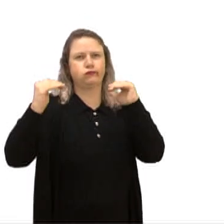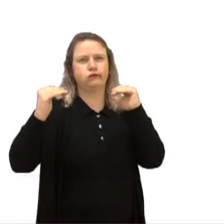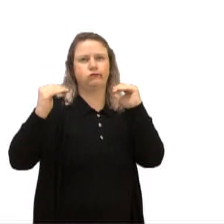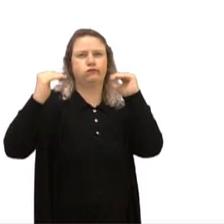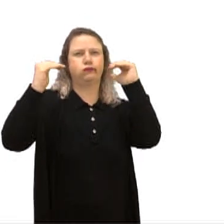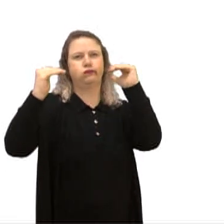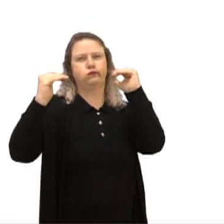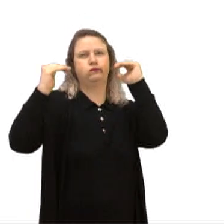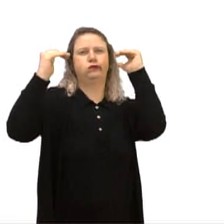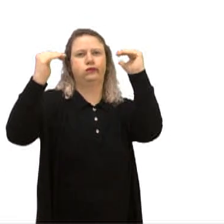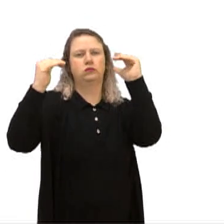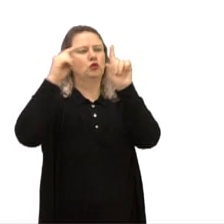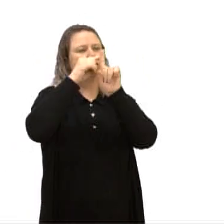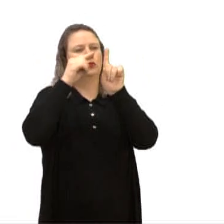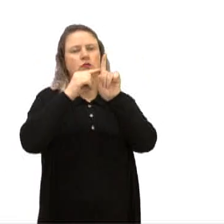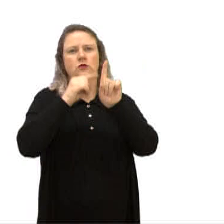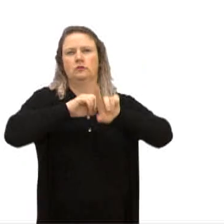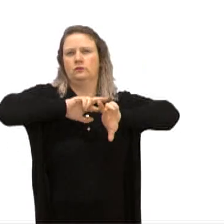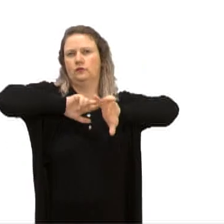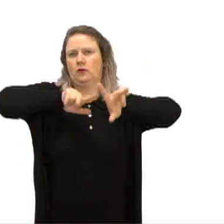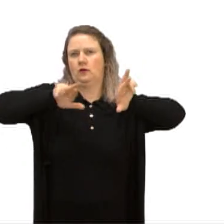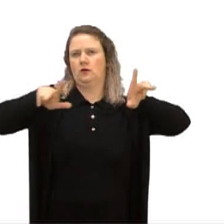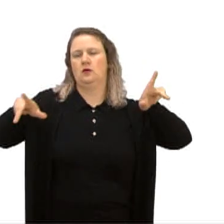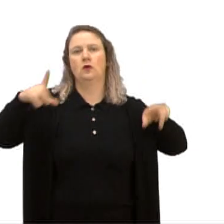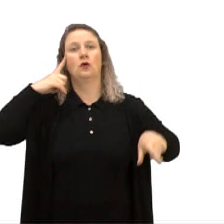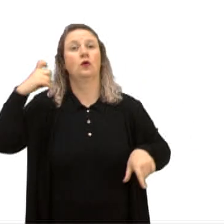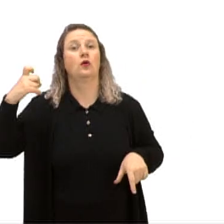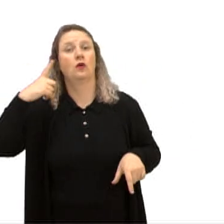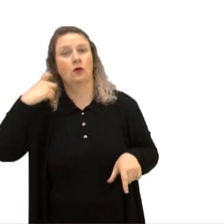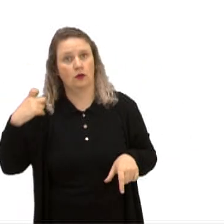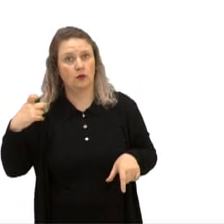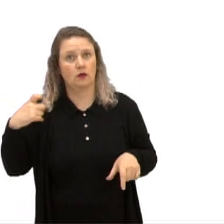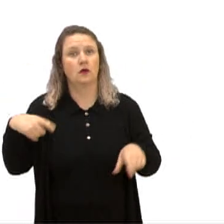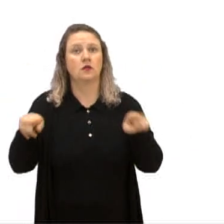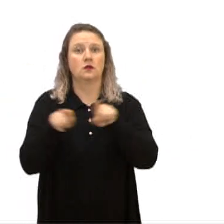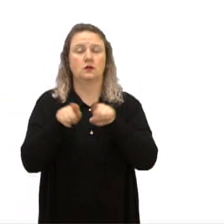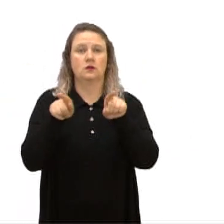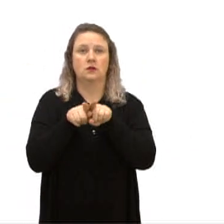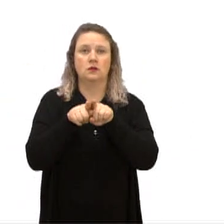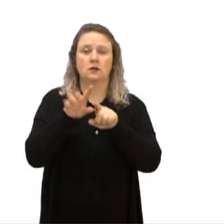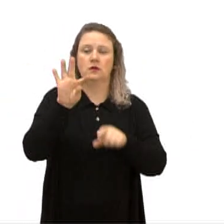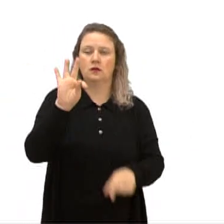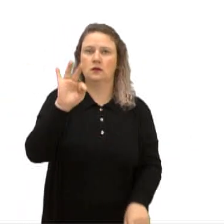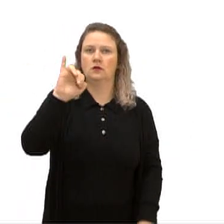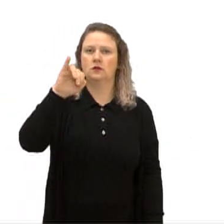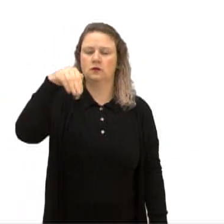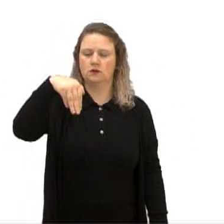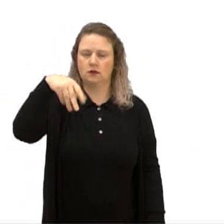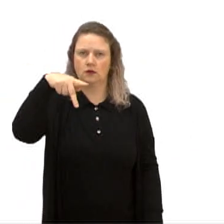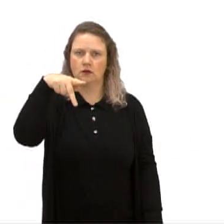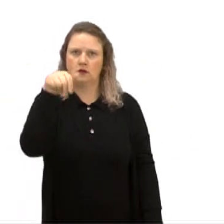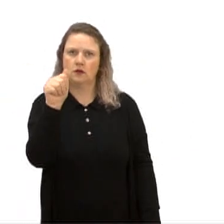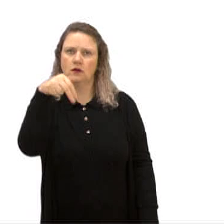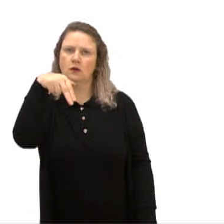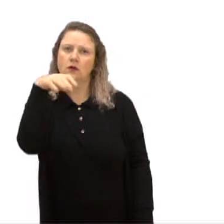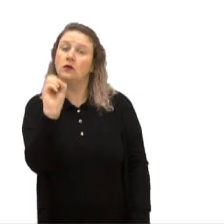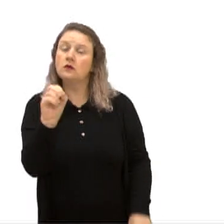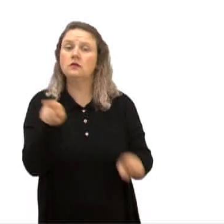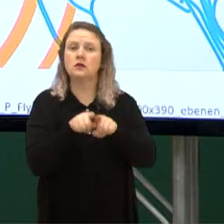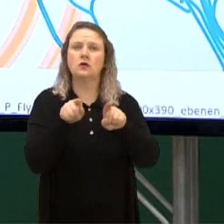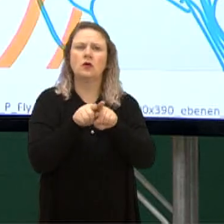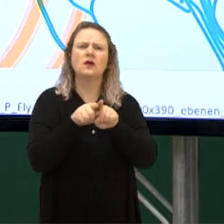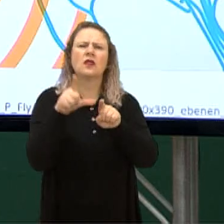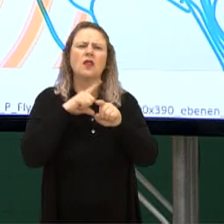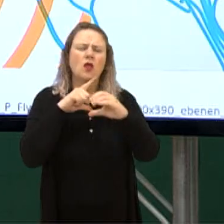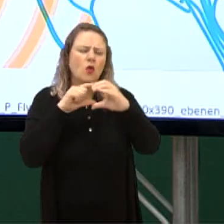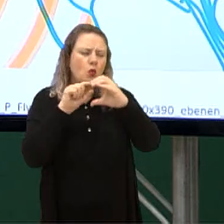amplifica os tipos de som. E vai levar até onde? Na membrana timpânica, ou tímpano. Esse tímpano, ele é uma